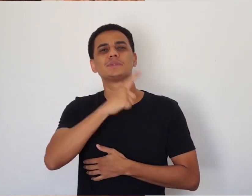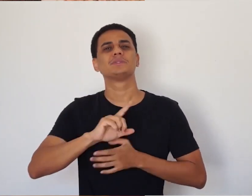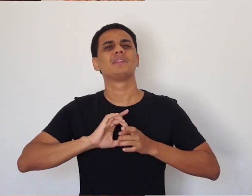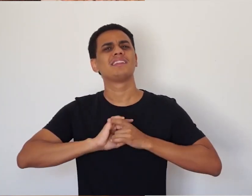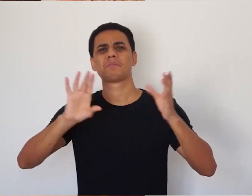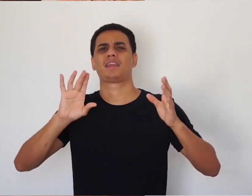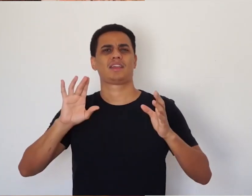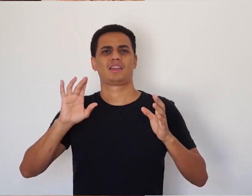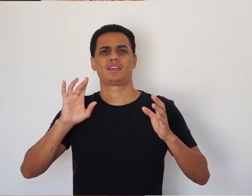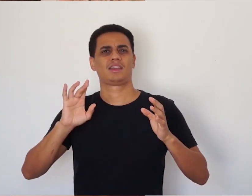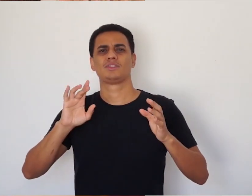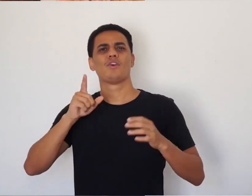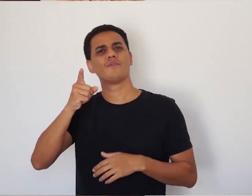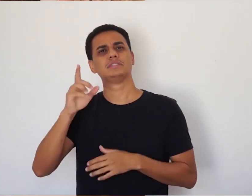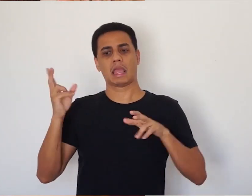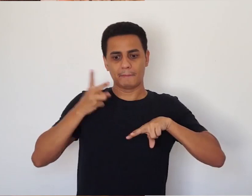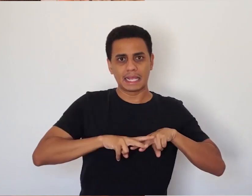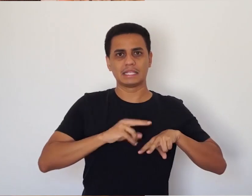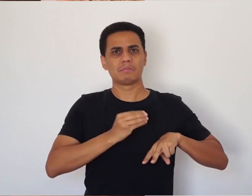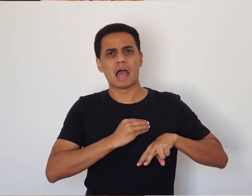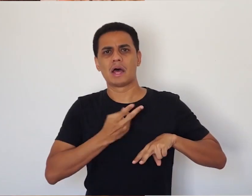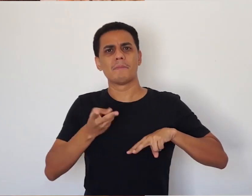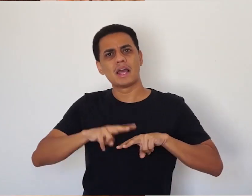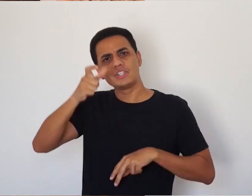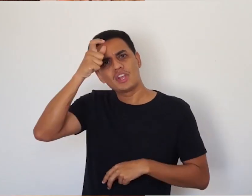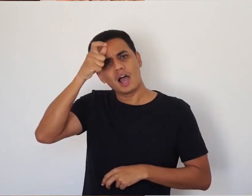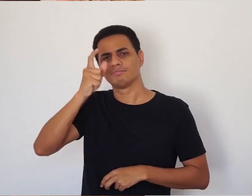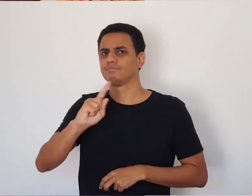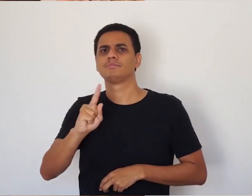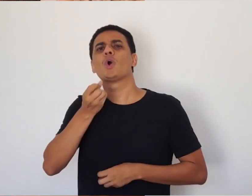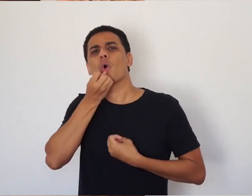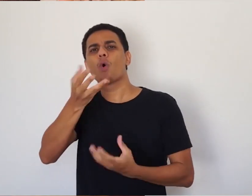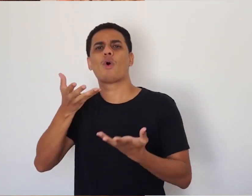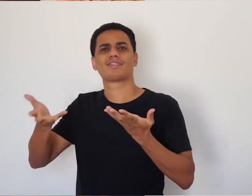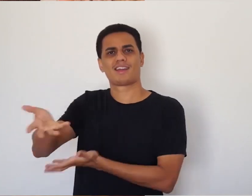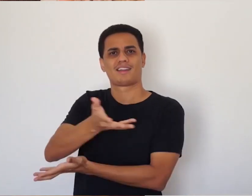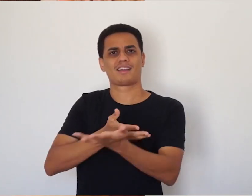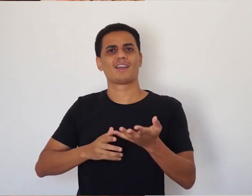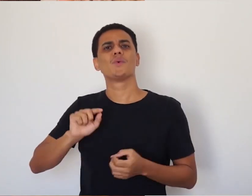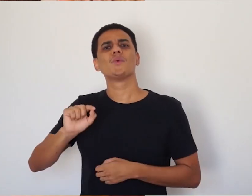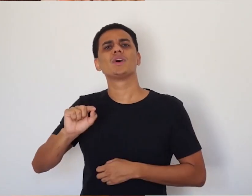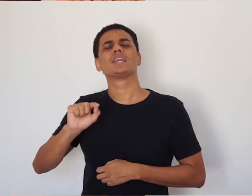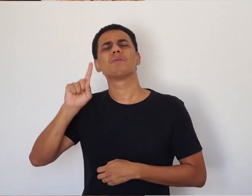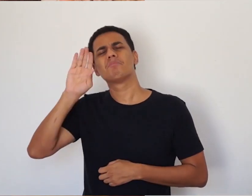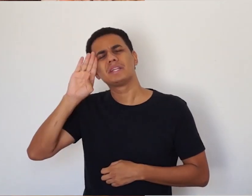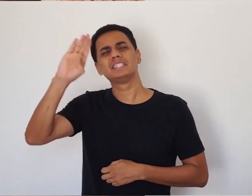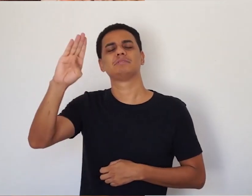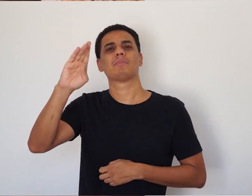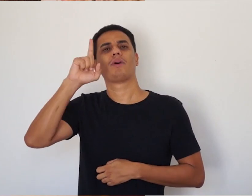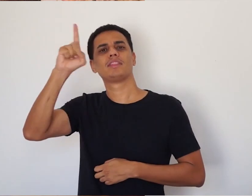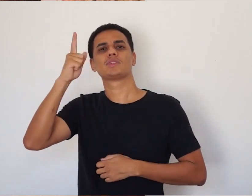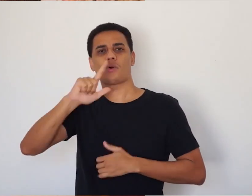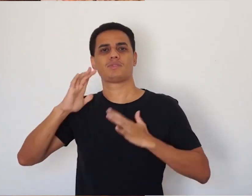foi liberto da escravidão, do mundo, do diabo e do pecado. Conta agora uns para os outros qual é